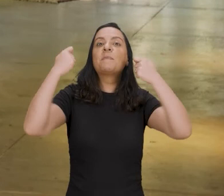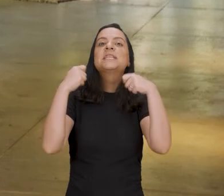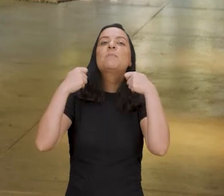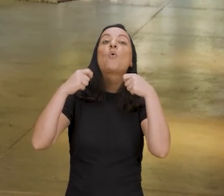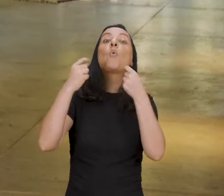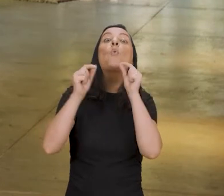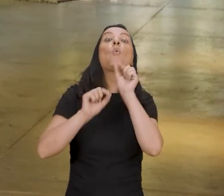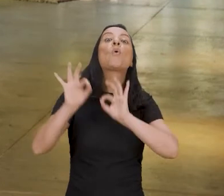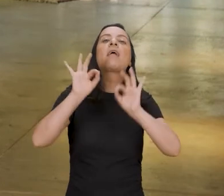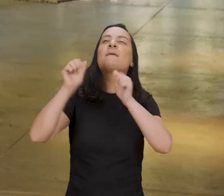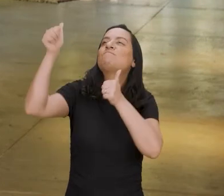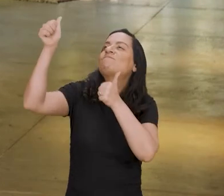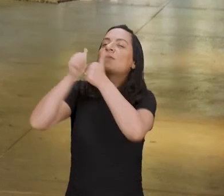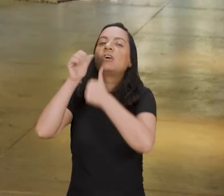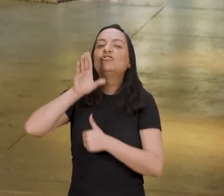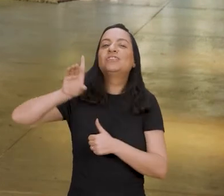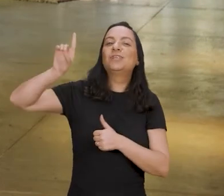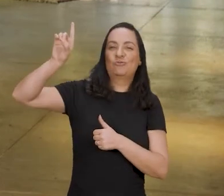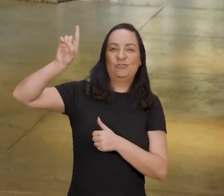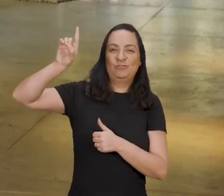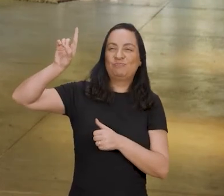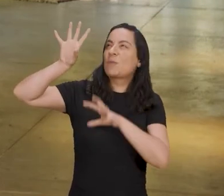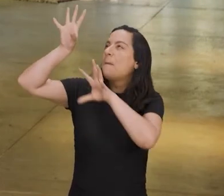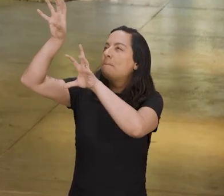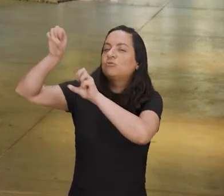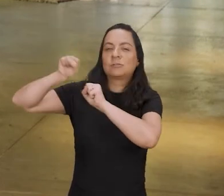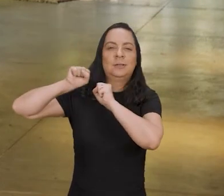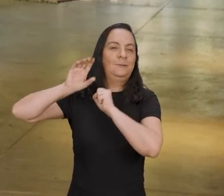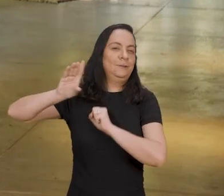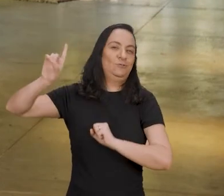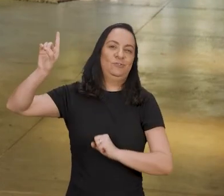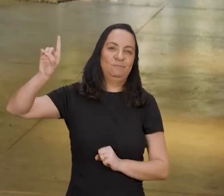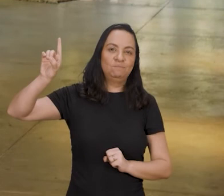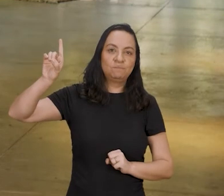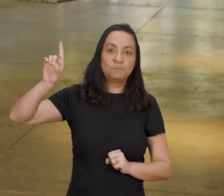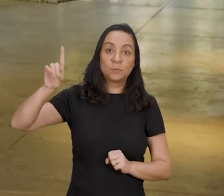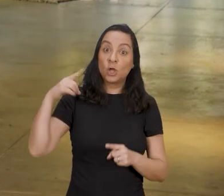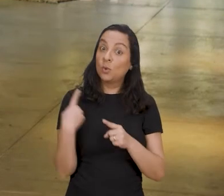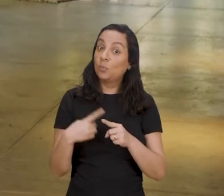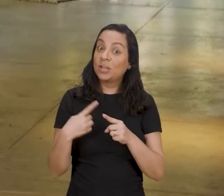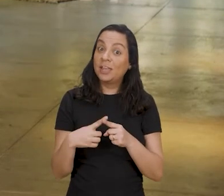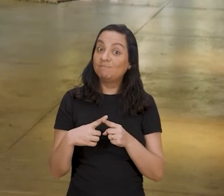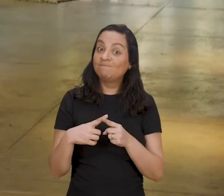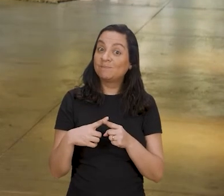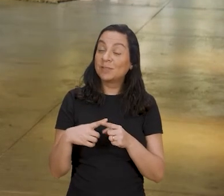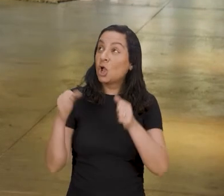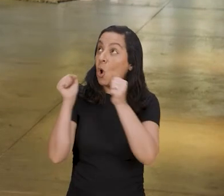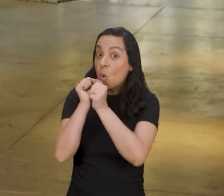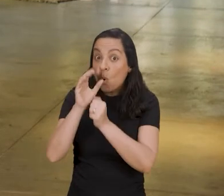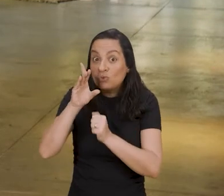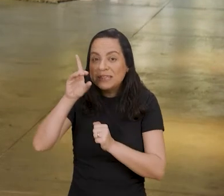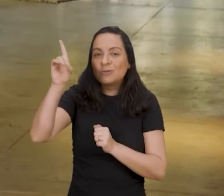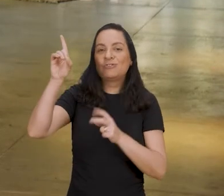nos aproximar de Deus, precisamos nos aproximar de onde Ele habita, porque nesse lugar